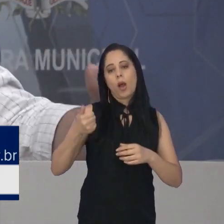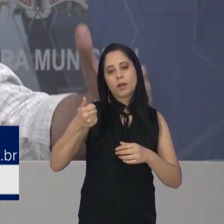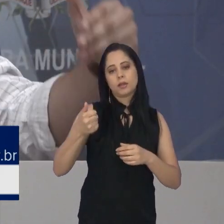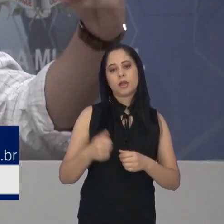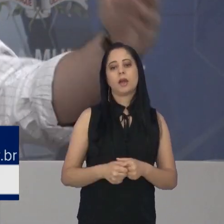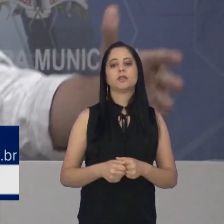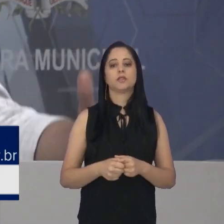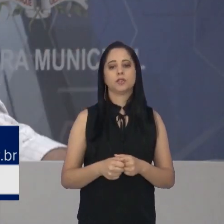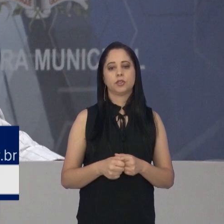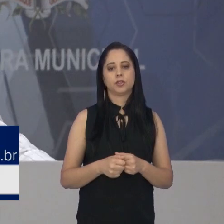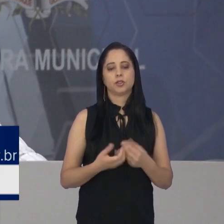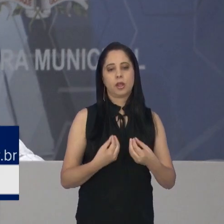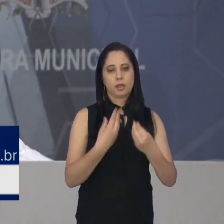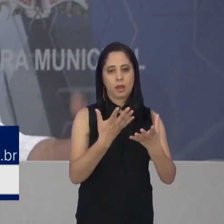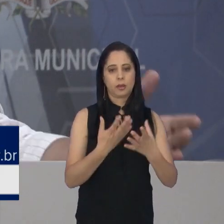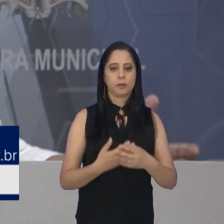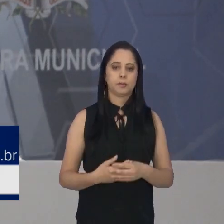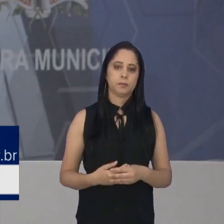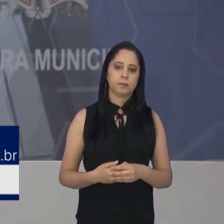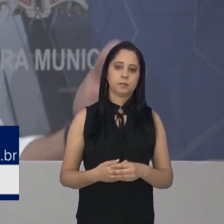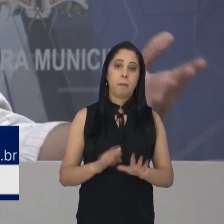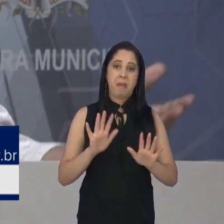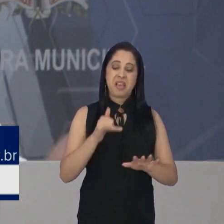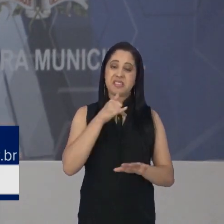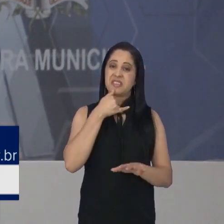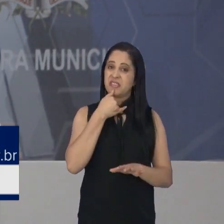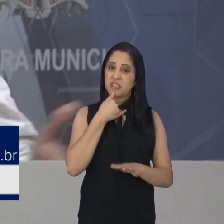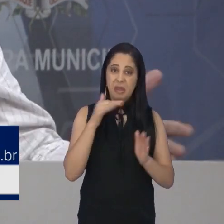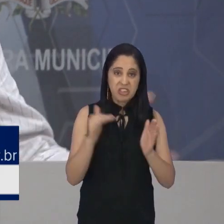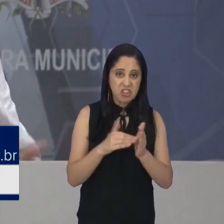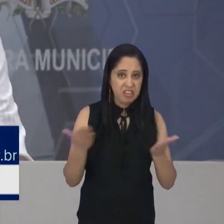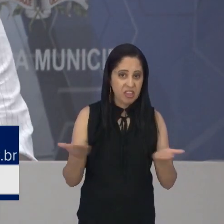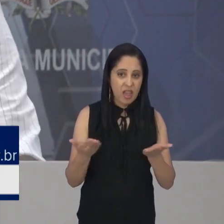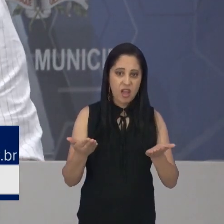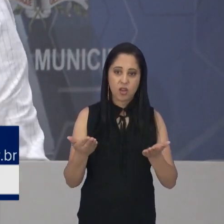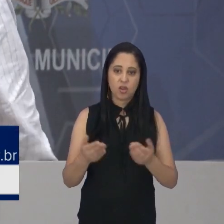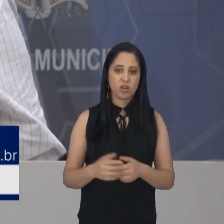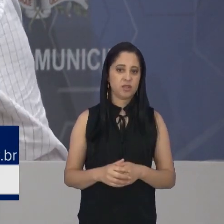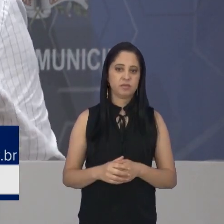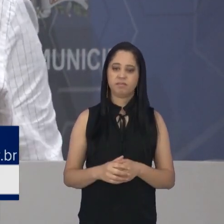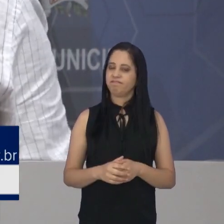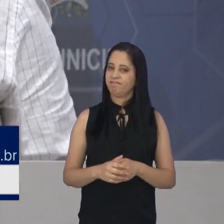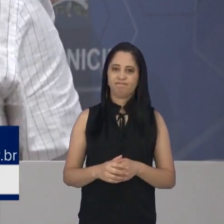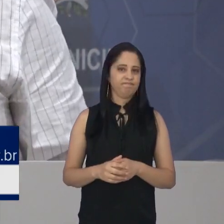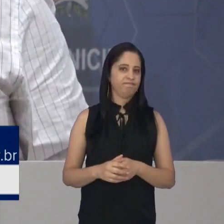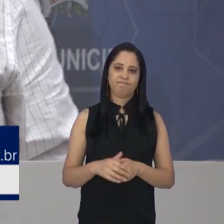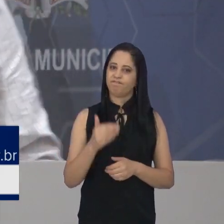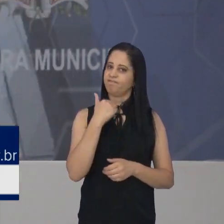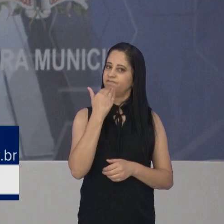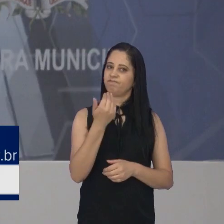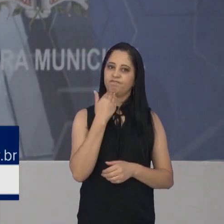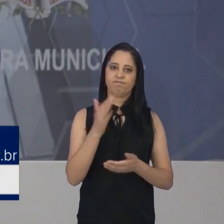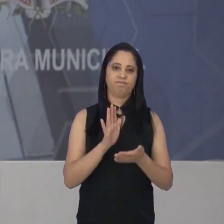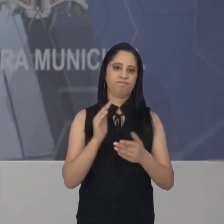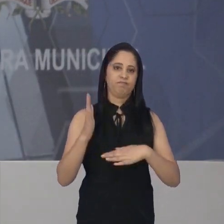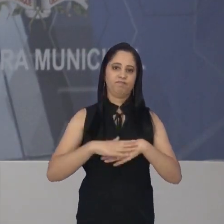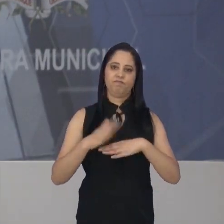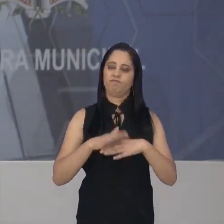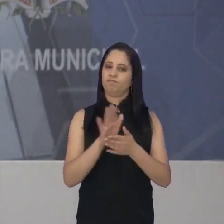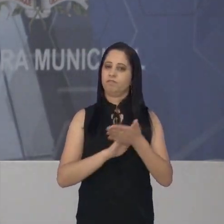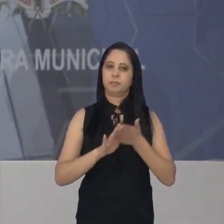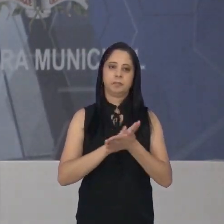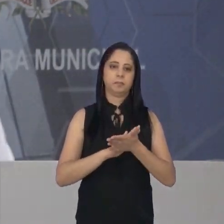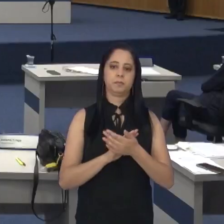mais transporte, com mais opções. E infelizmente até agora, durante esse processo, não é isso que a gente tem visto. Obrigado.